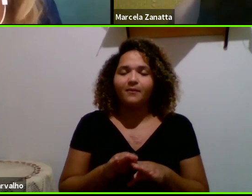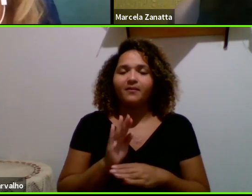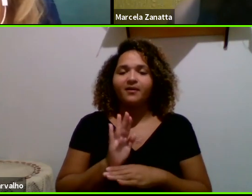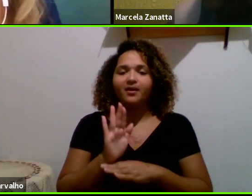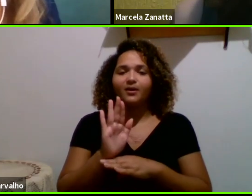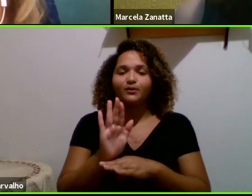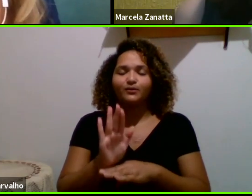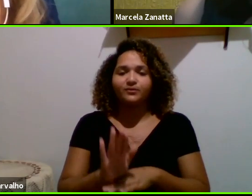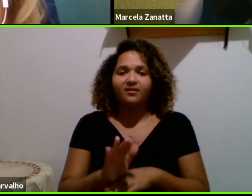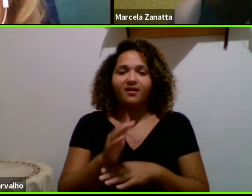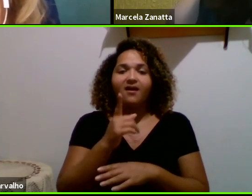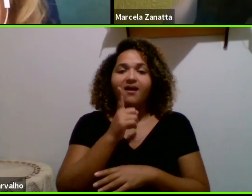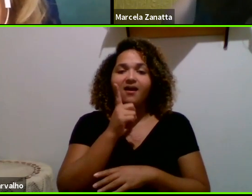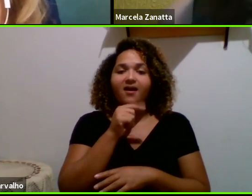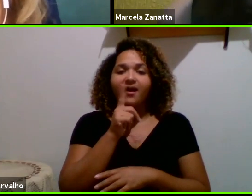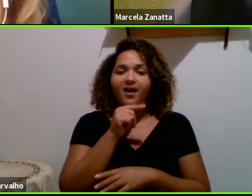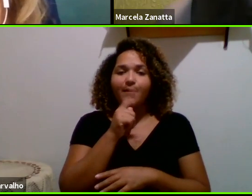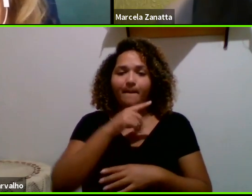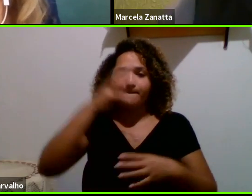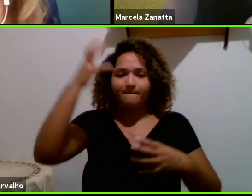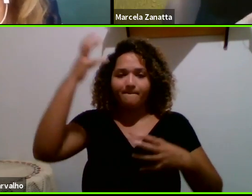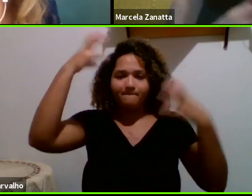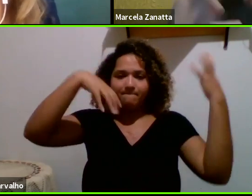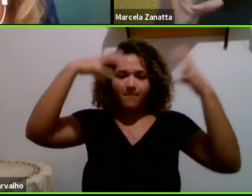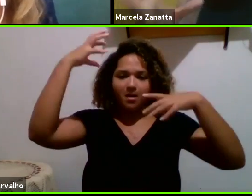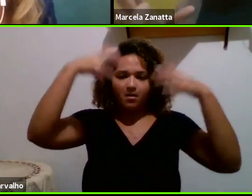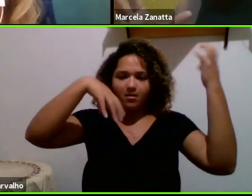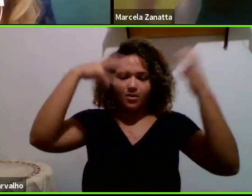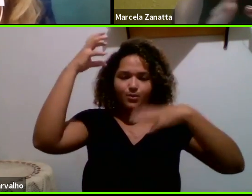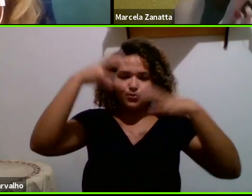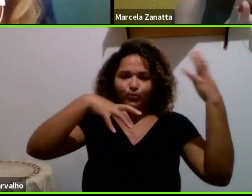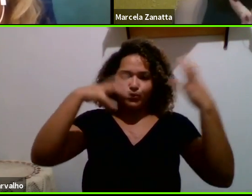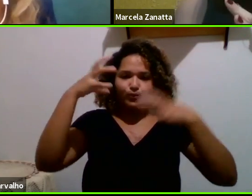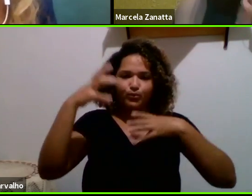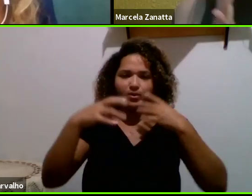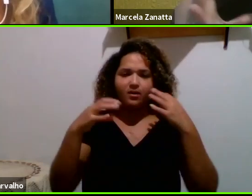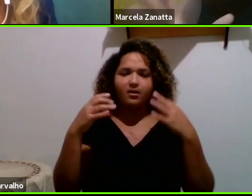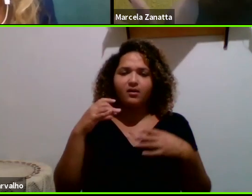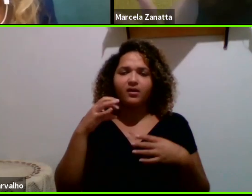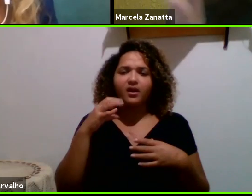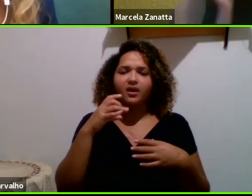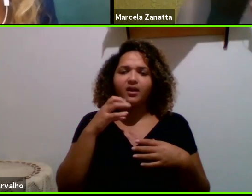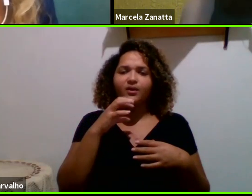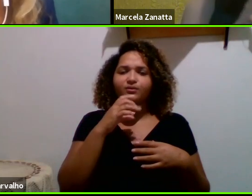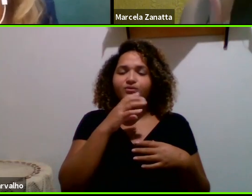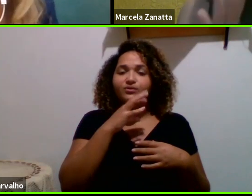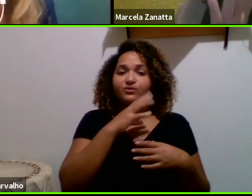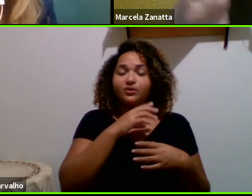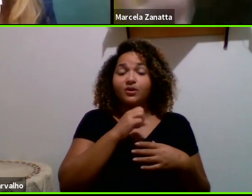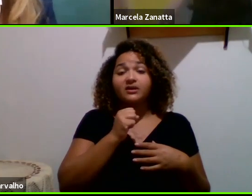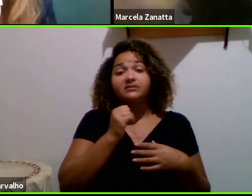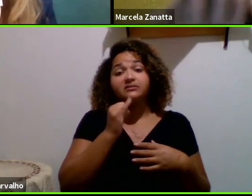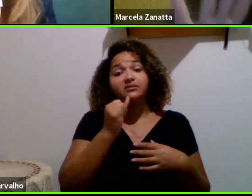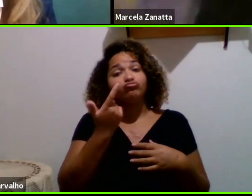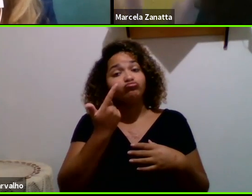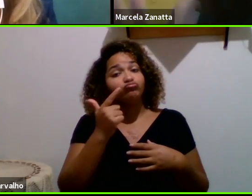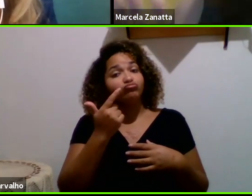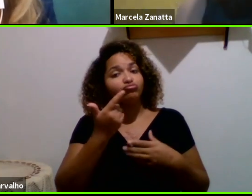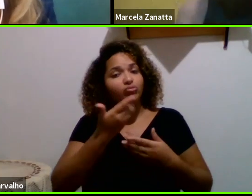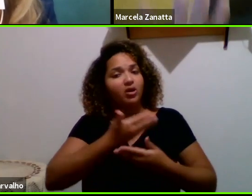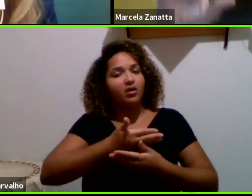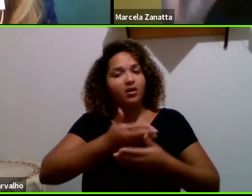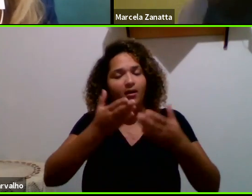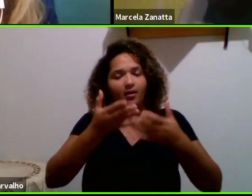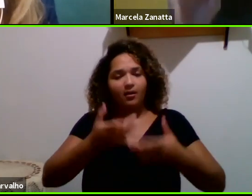Banho de chuveiro ou o próprio banho de imersão. Marcela, no meu hospital não tem banheira, na minha casa não tem problema, não tem